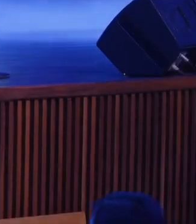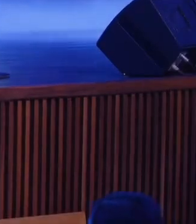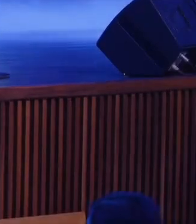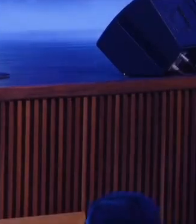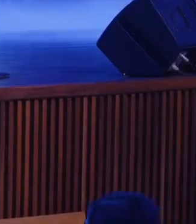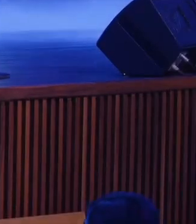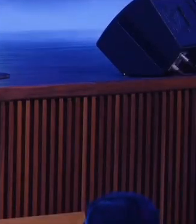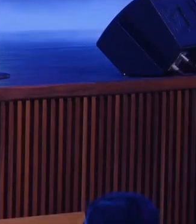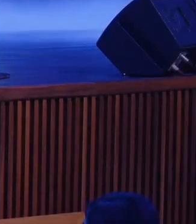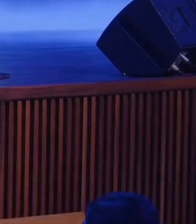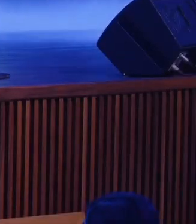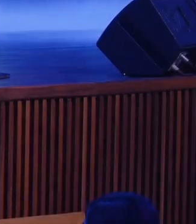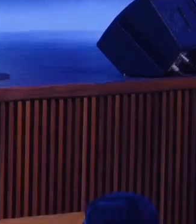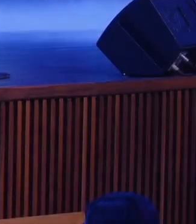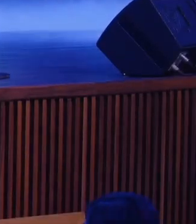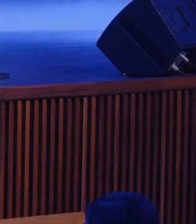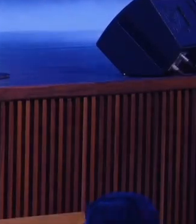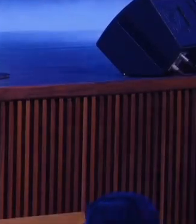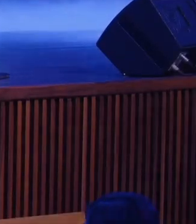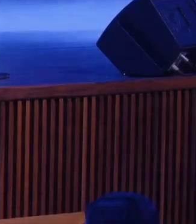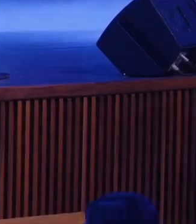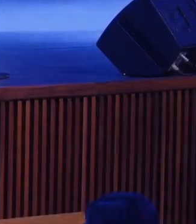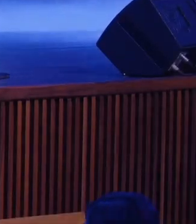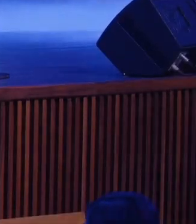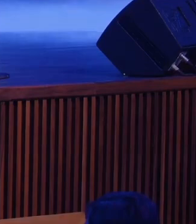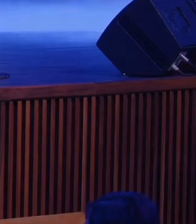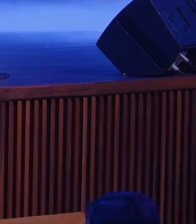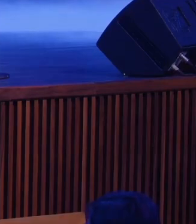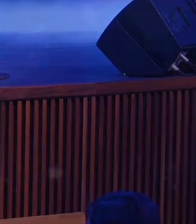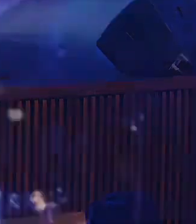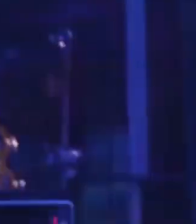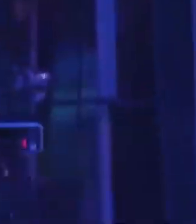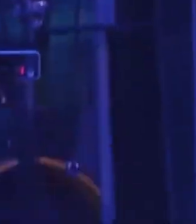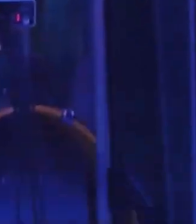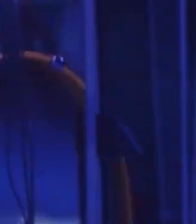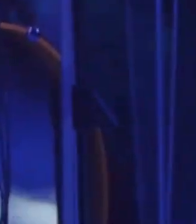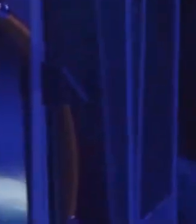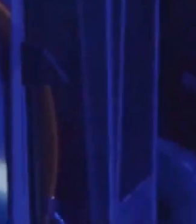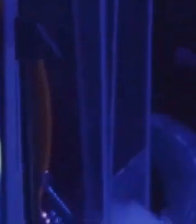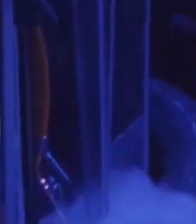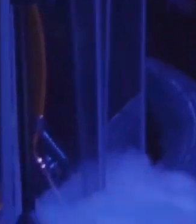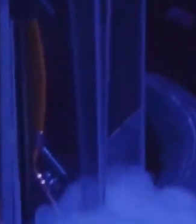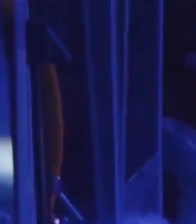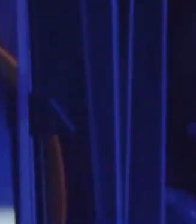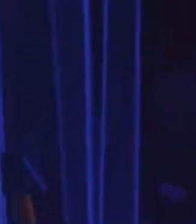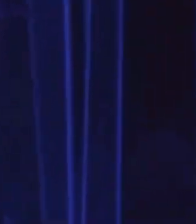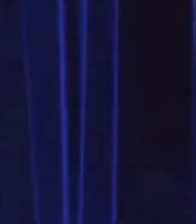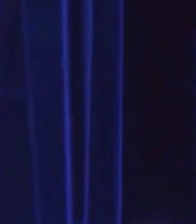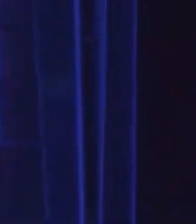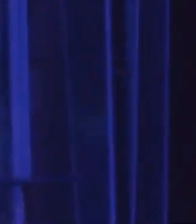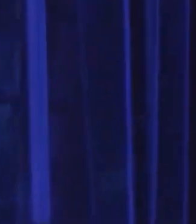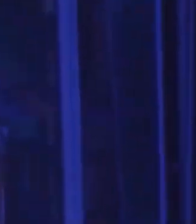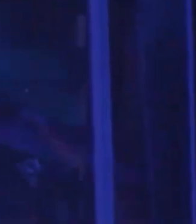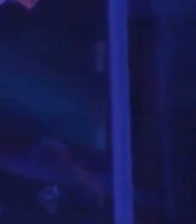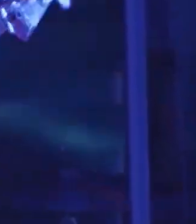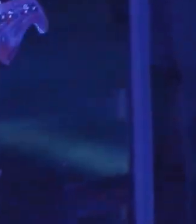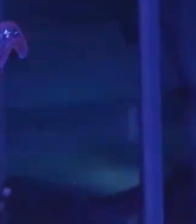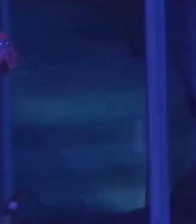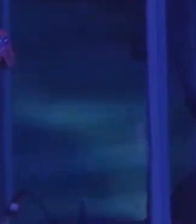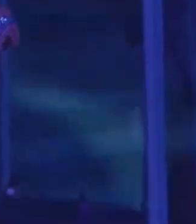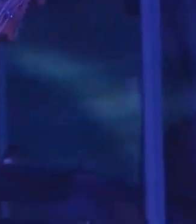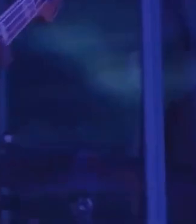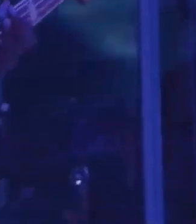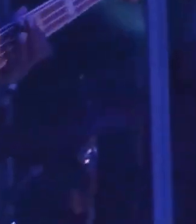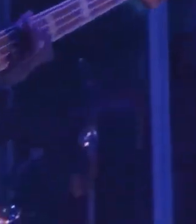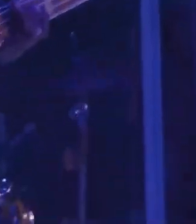liberdade e f será s f